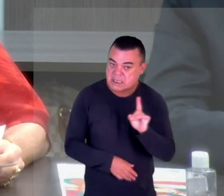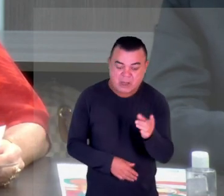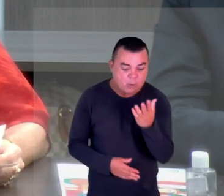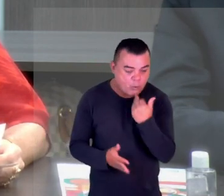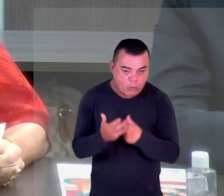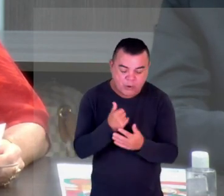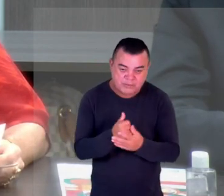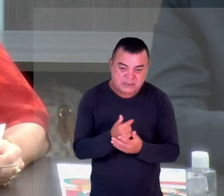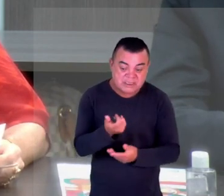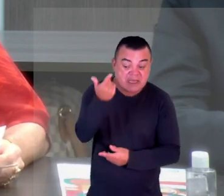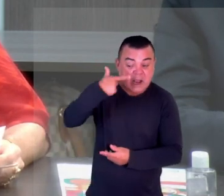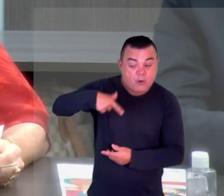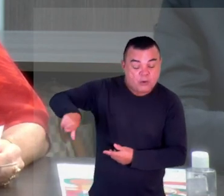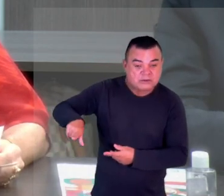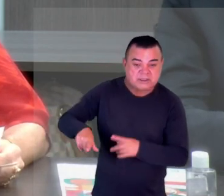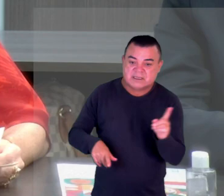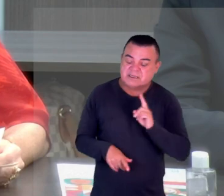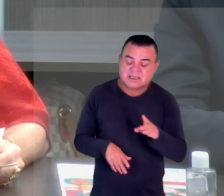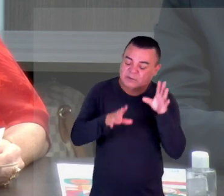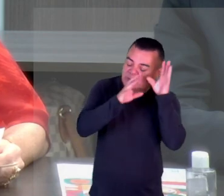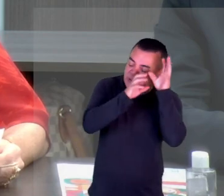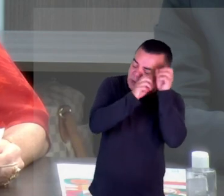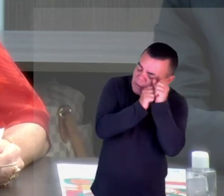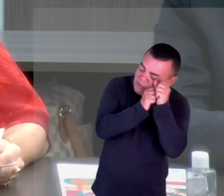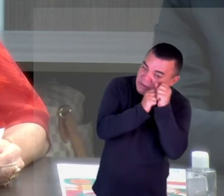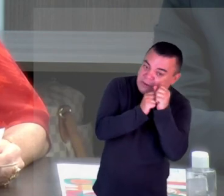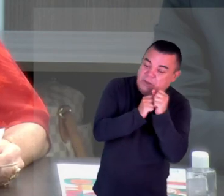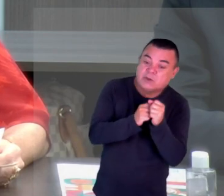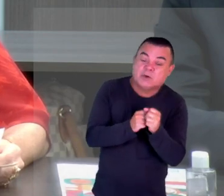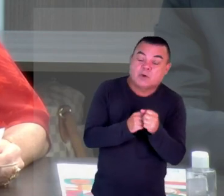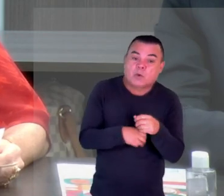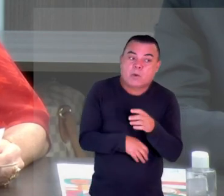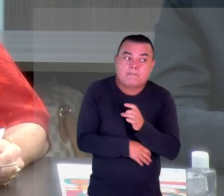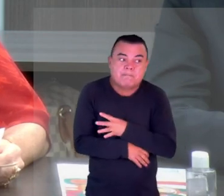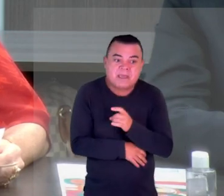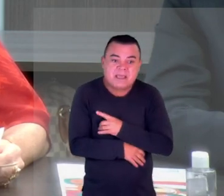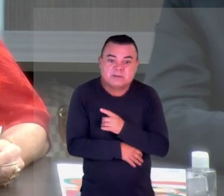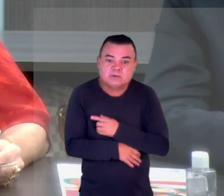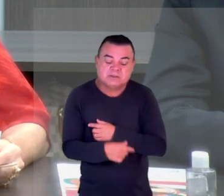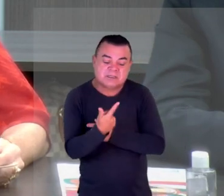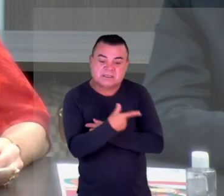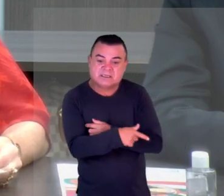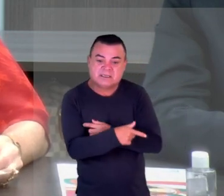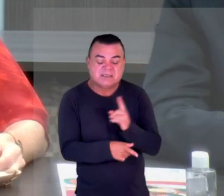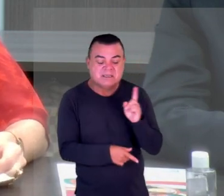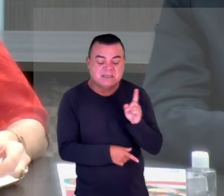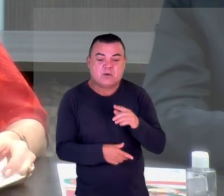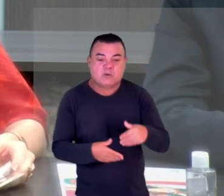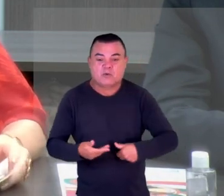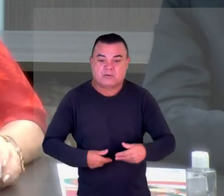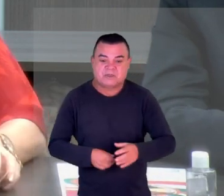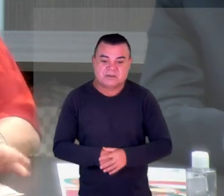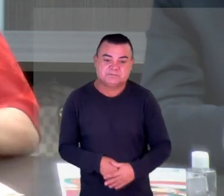outra não dorme com medo da que não come por Josué de